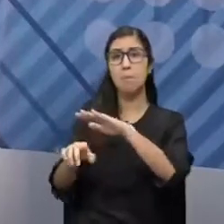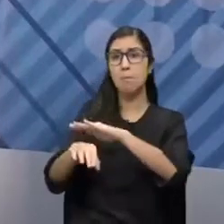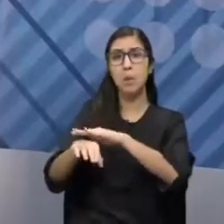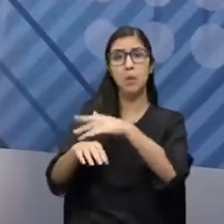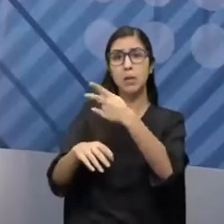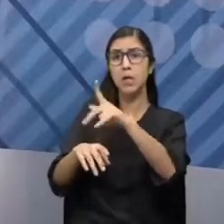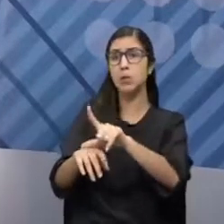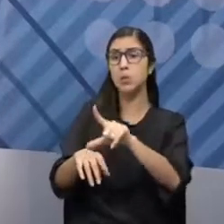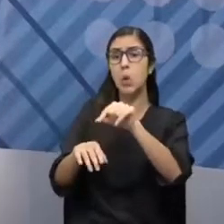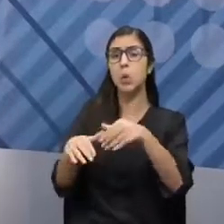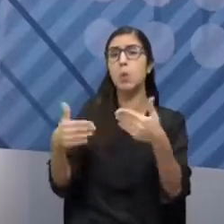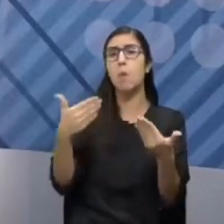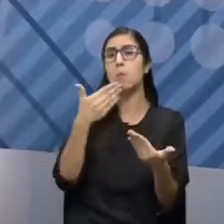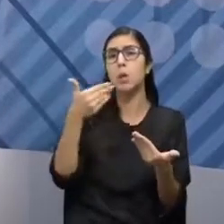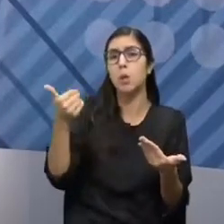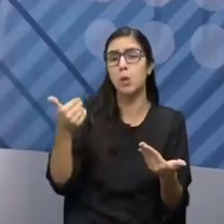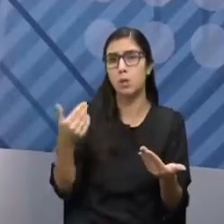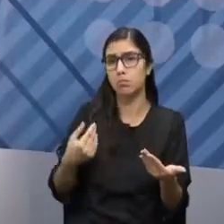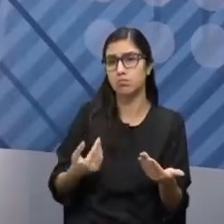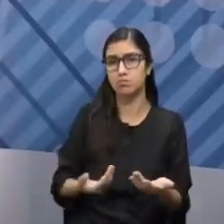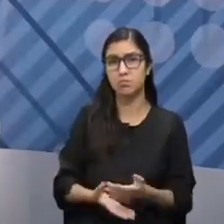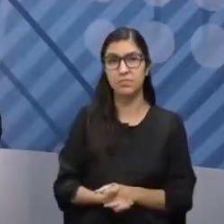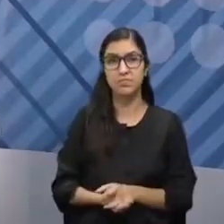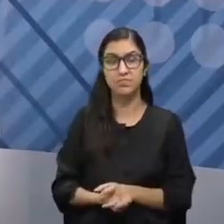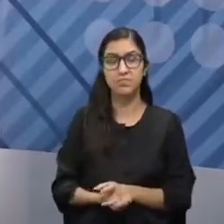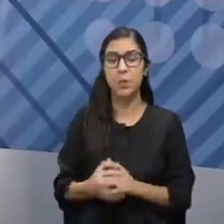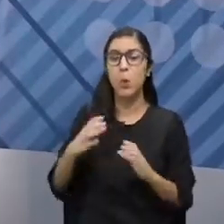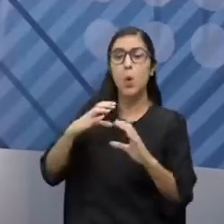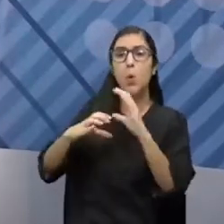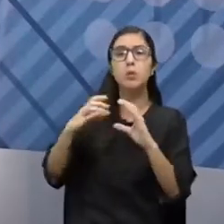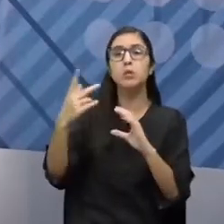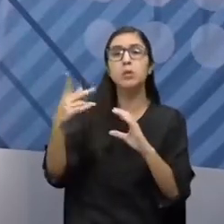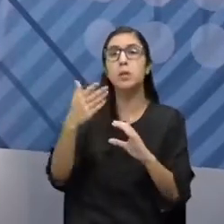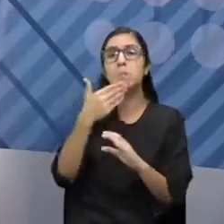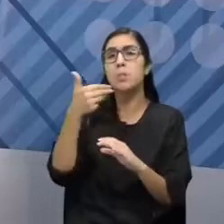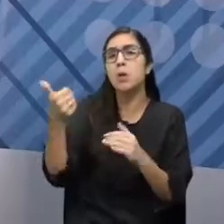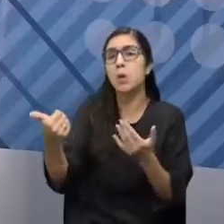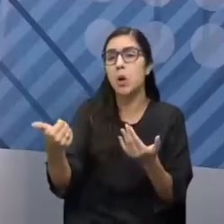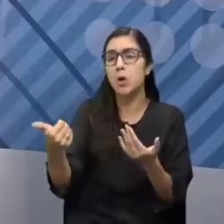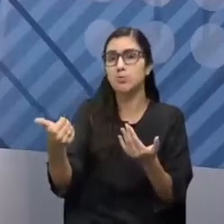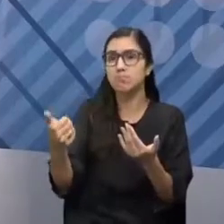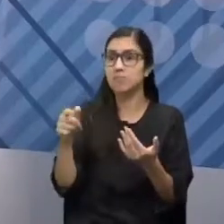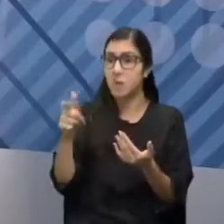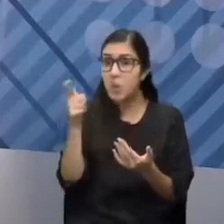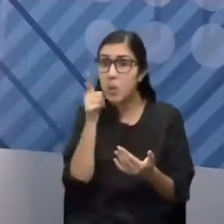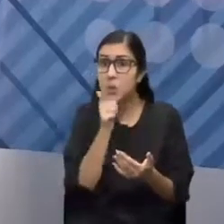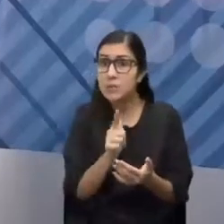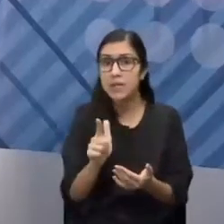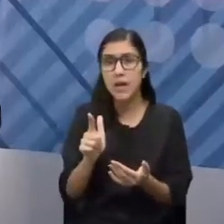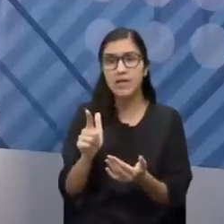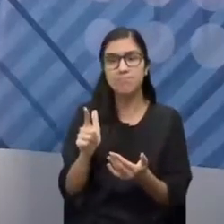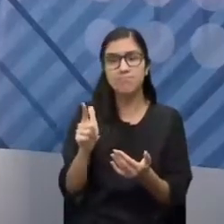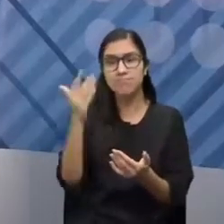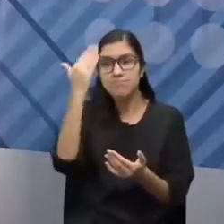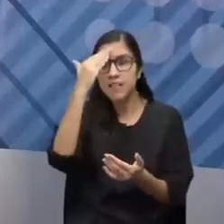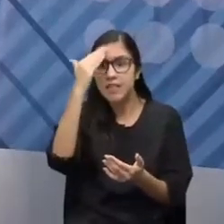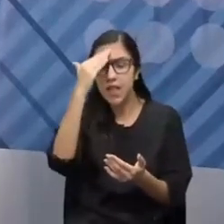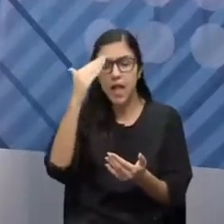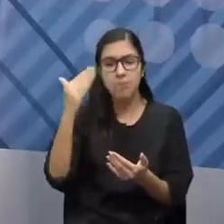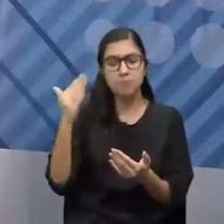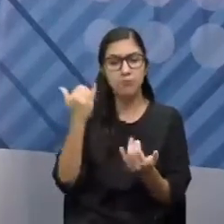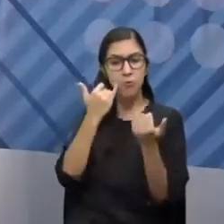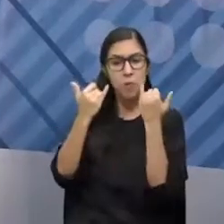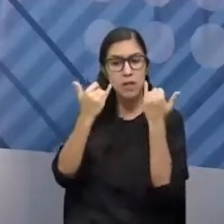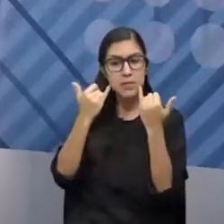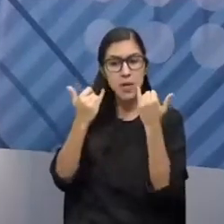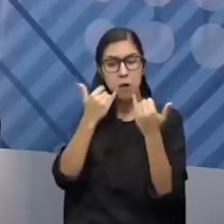o sistema que ela vai utilizar, tá? A forma, qual é a mais conveniente? É a que melhor ela tem, recebe